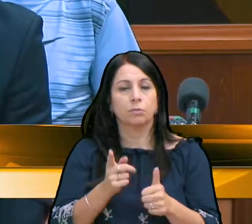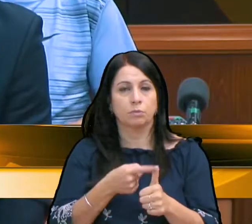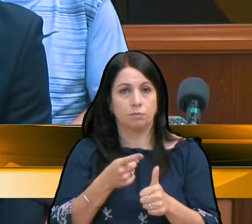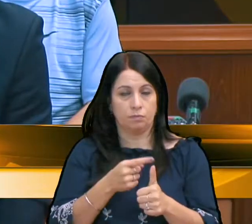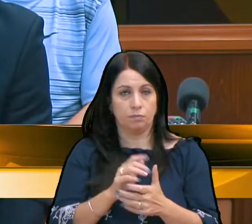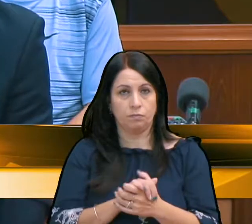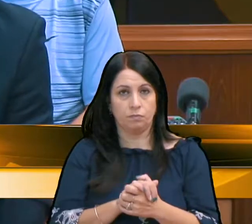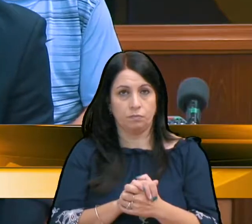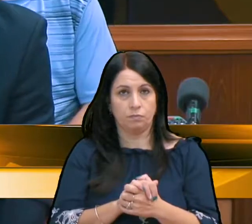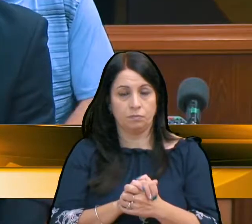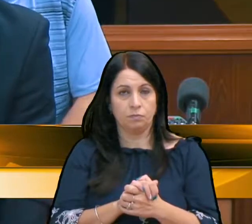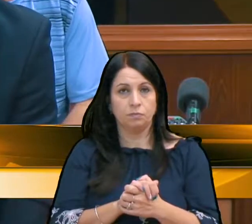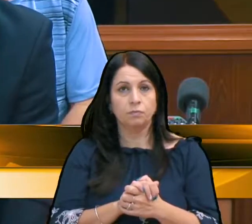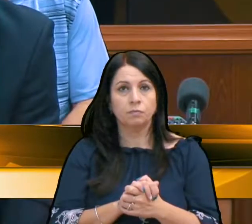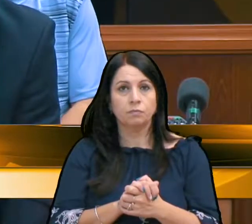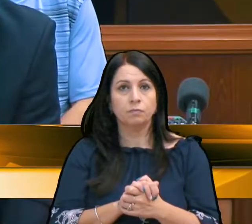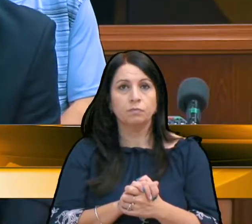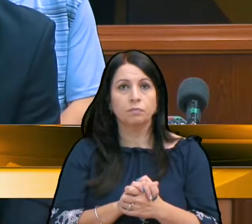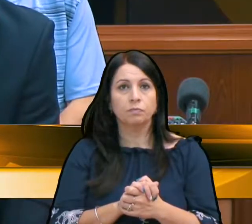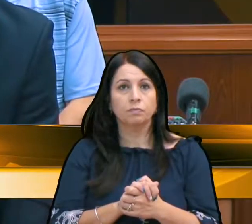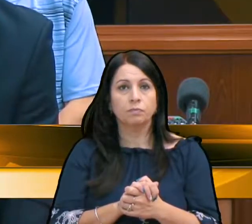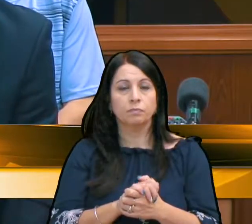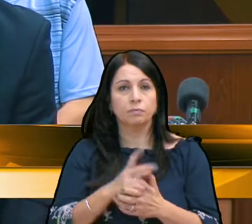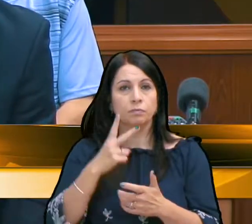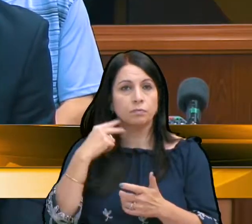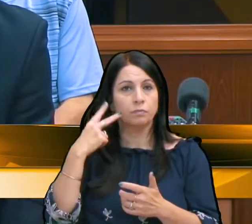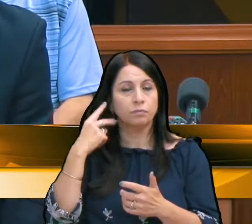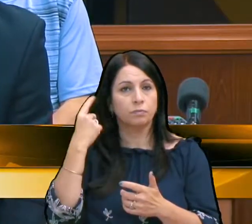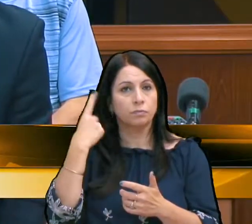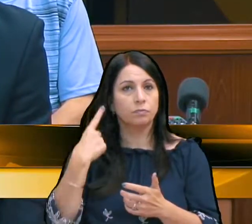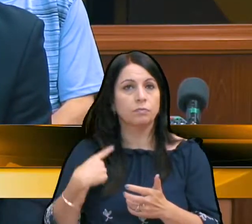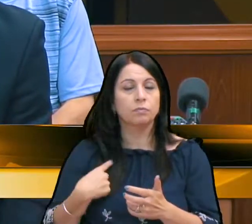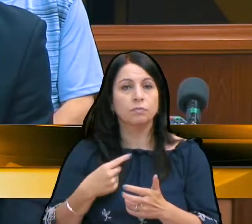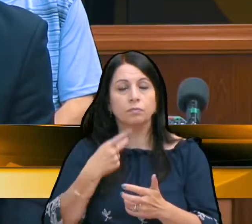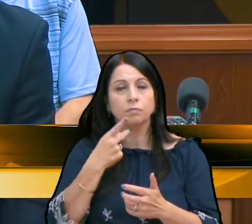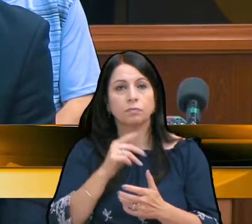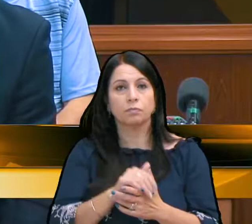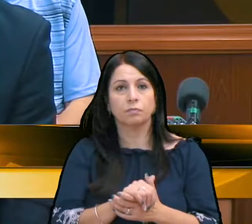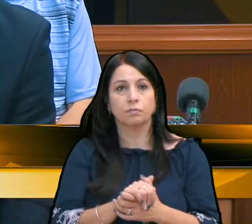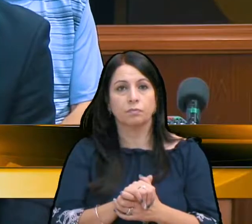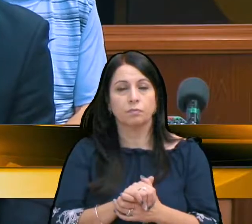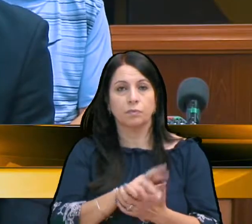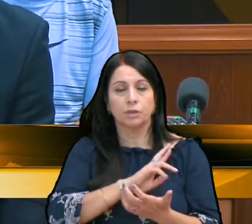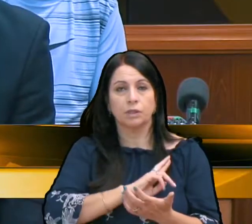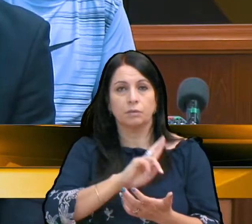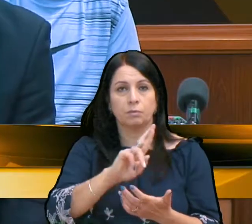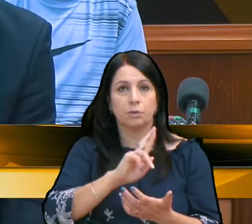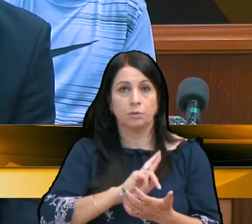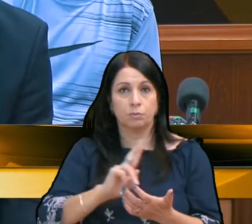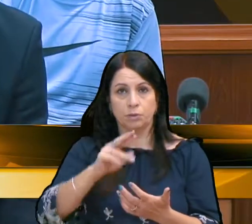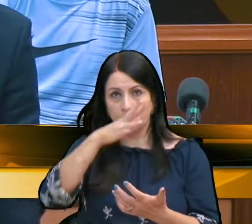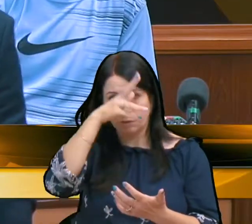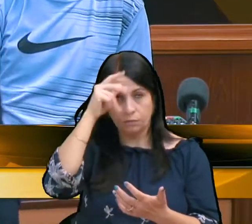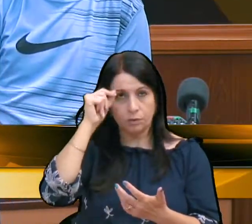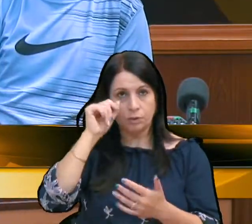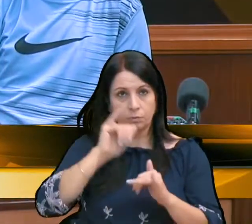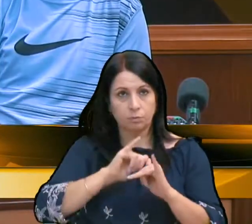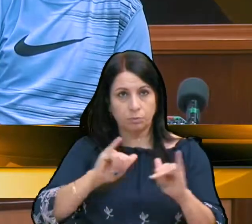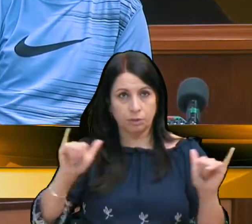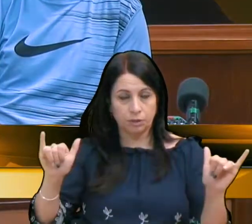Primeiramente, na questão da vereadora Denise, quando ela trouxe a resposta do executivo quanto às